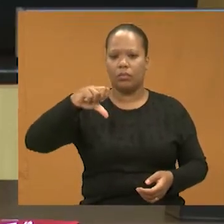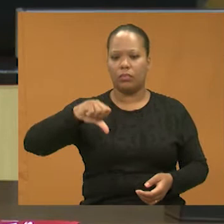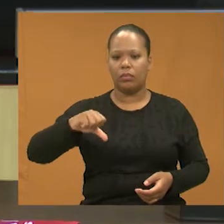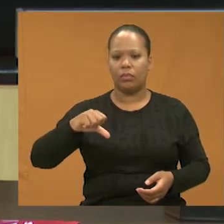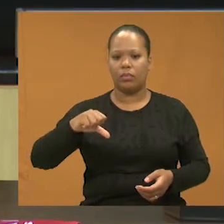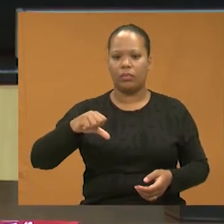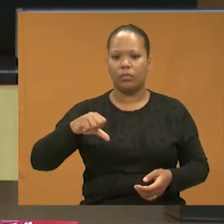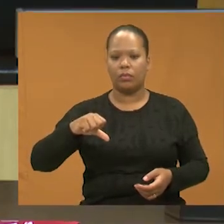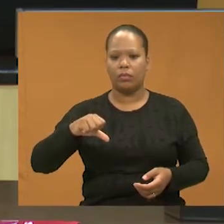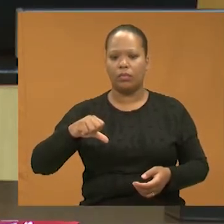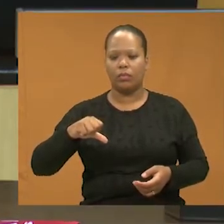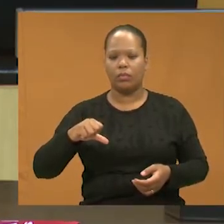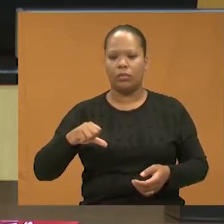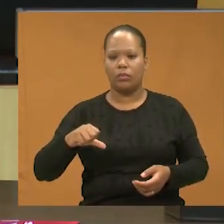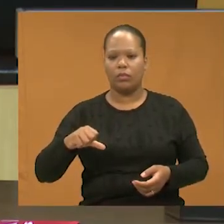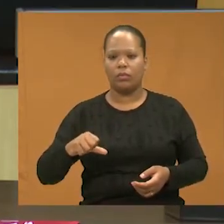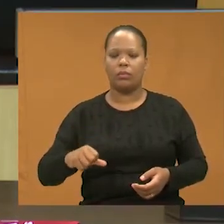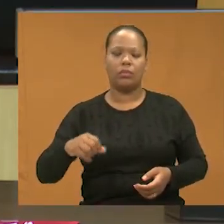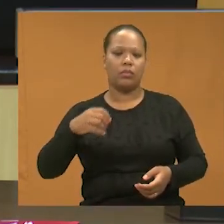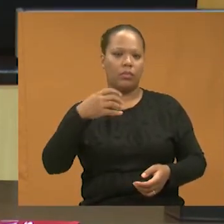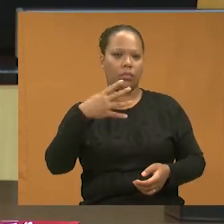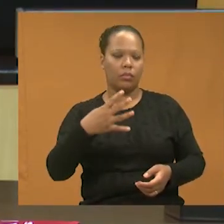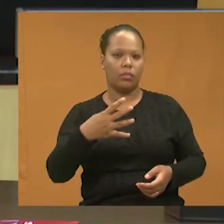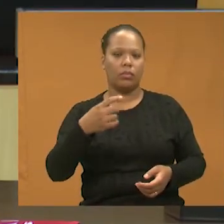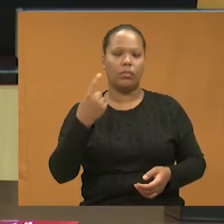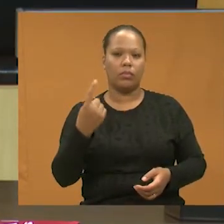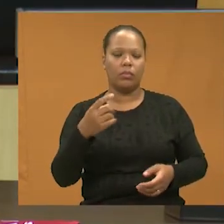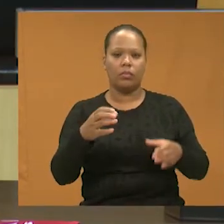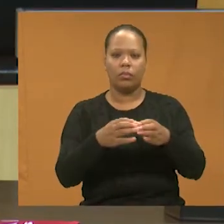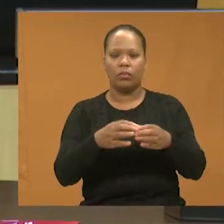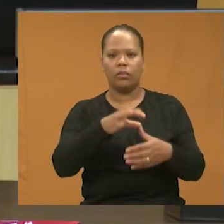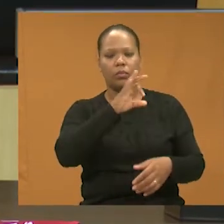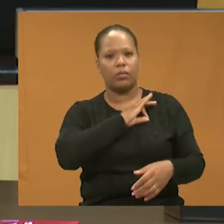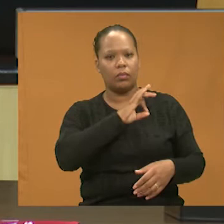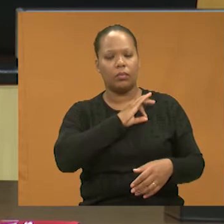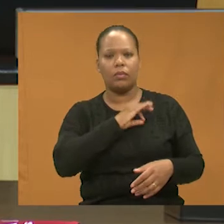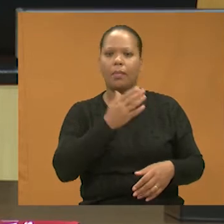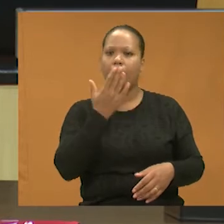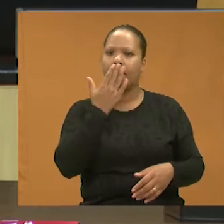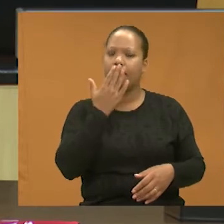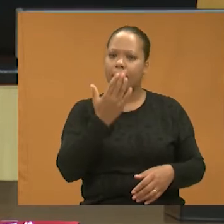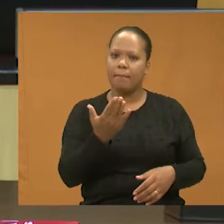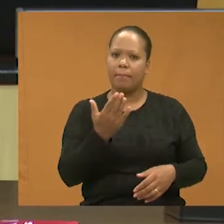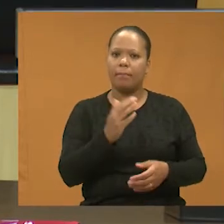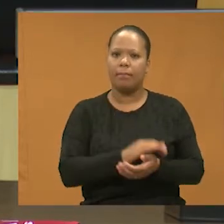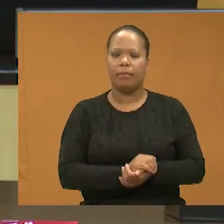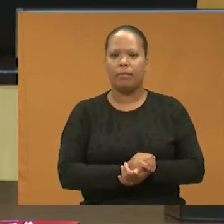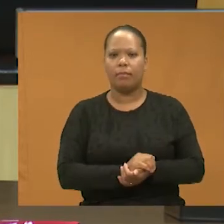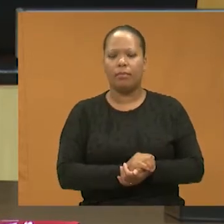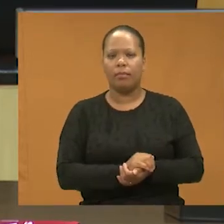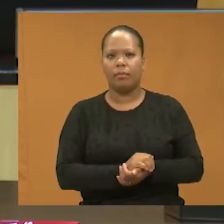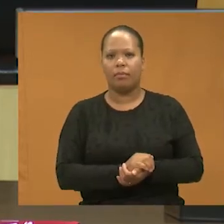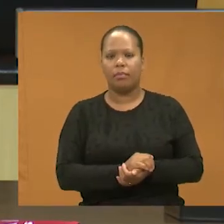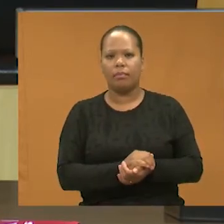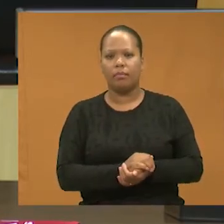Ao comando do 41º Batalhão da Polícia Militar do Interior, solicitando providências para estudos de